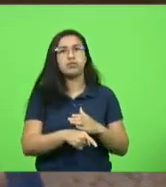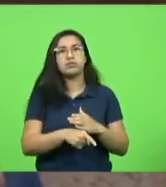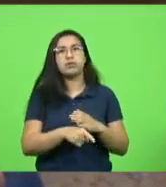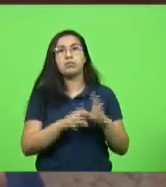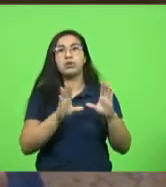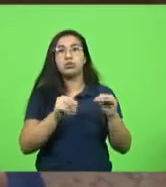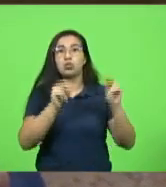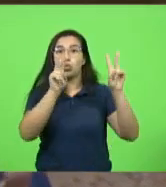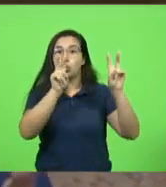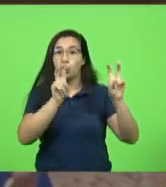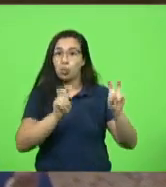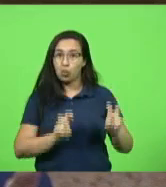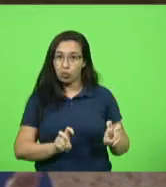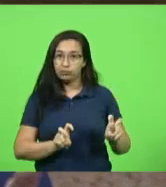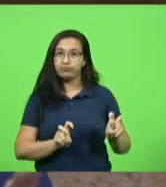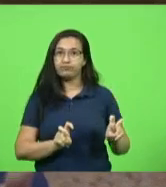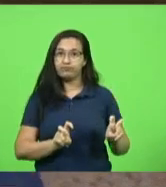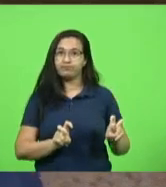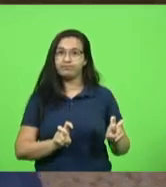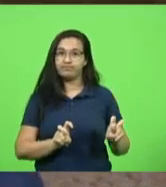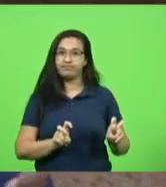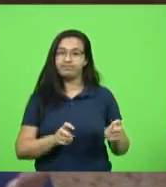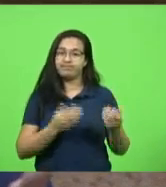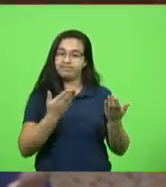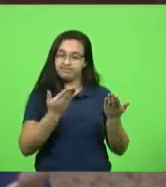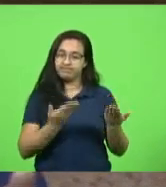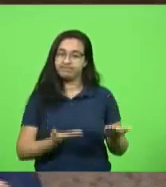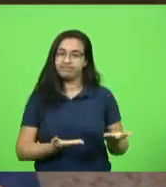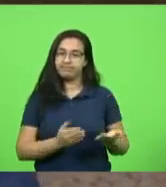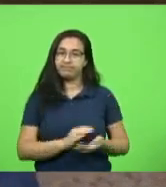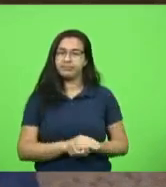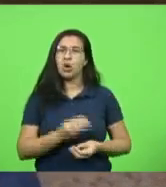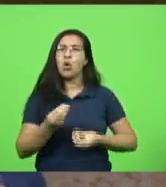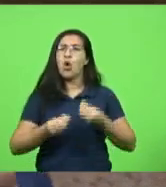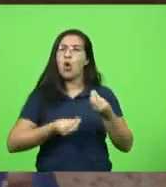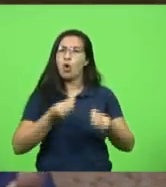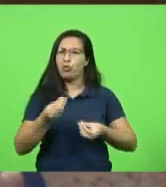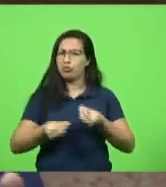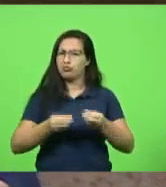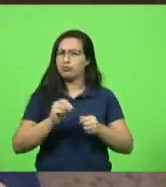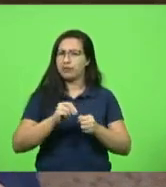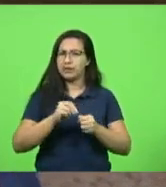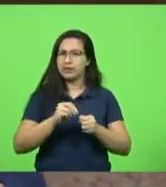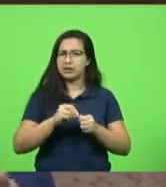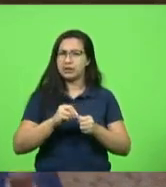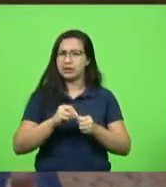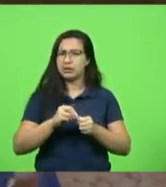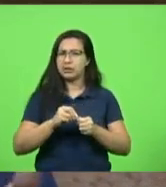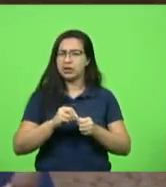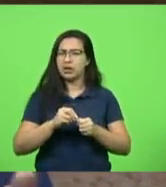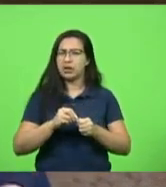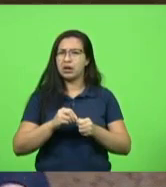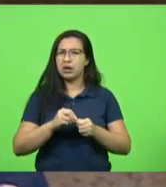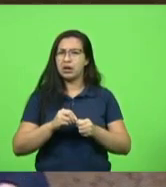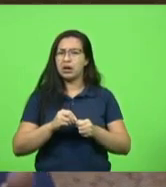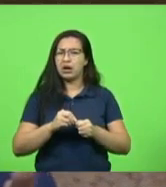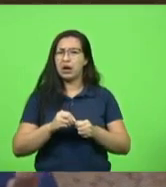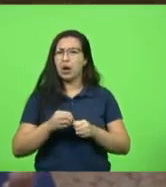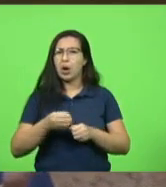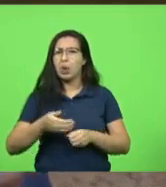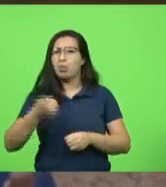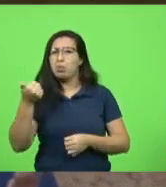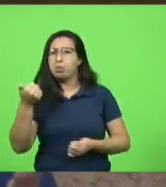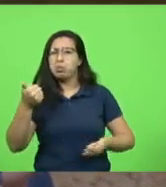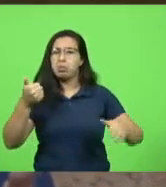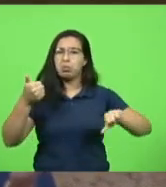questões que dizem respeito a isso. Como fazer? Quais são os ganhos? Quais são as perdas? Tem